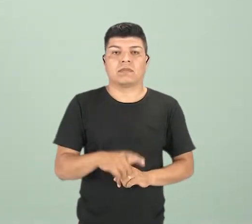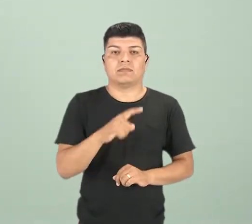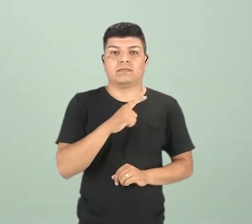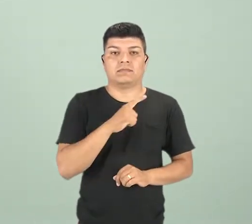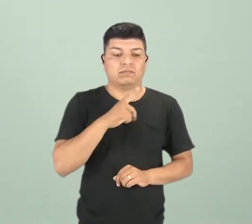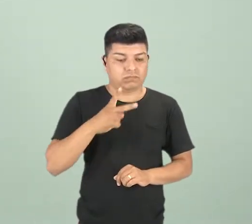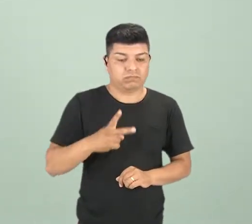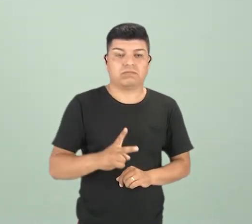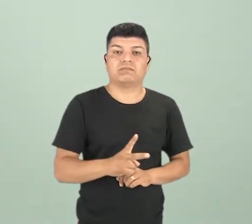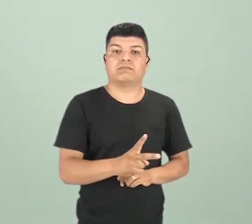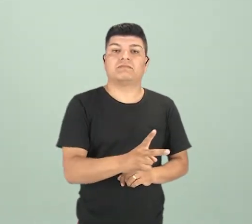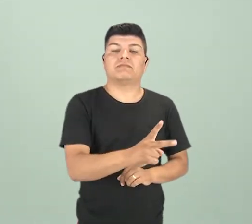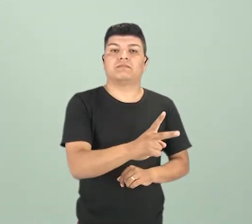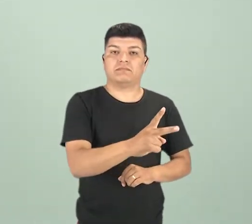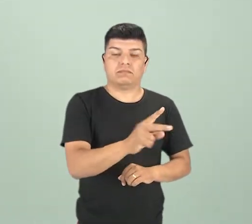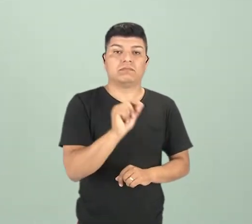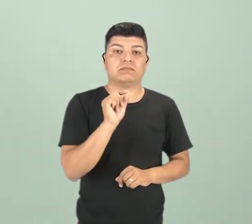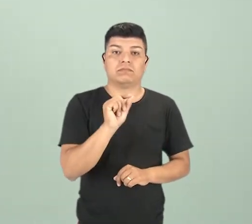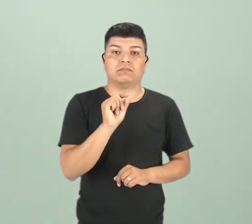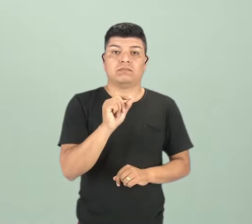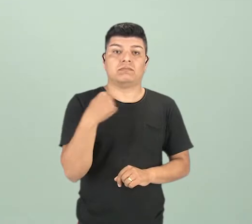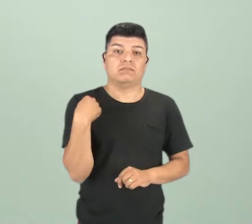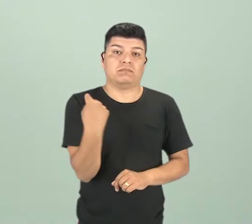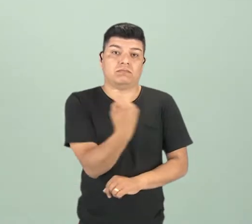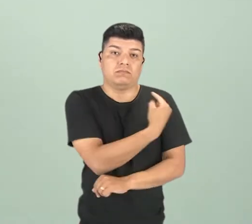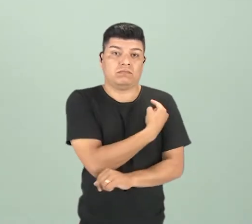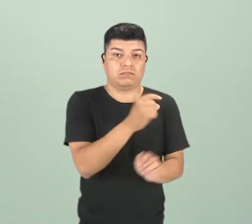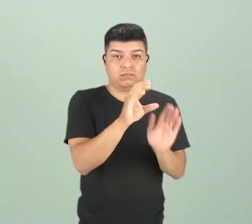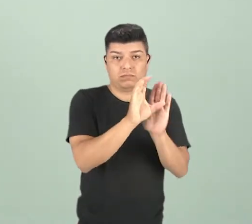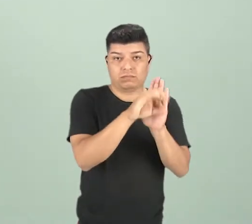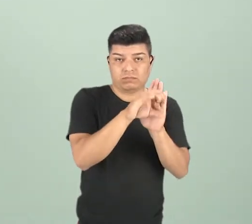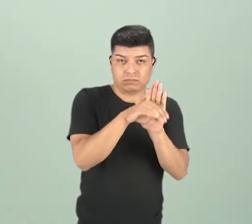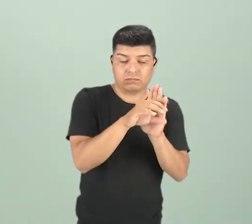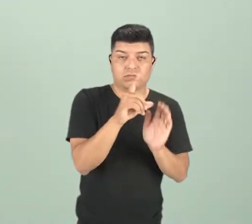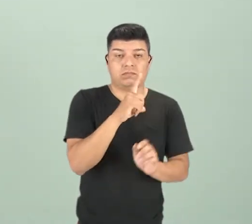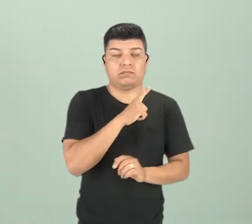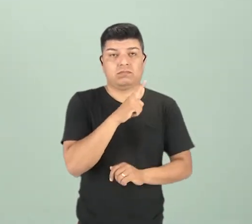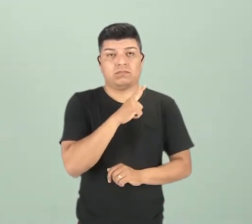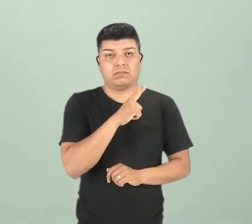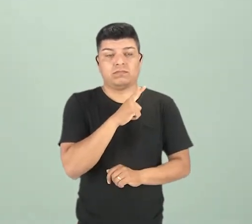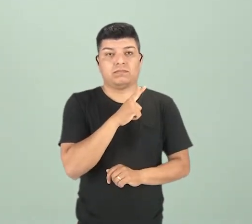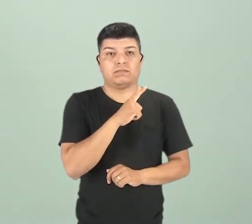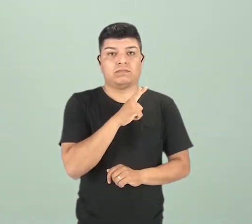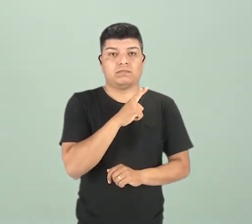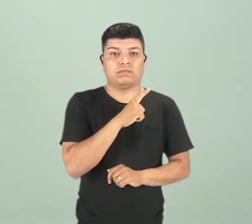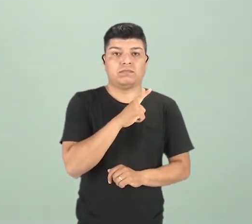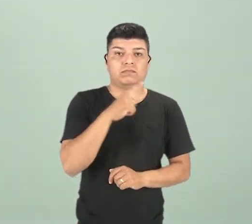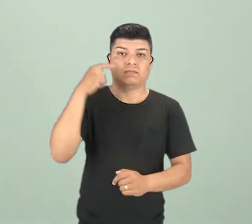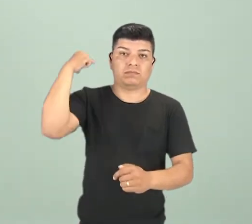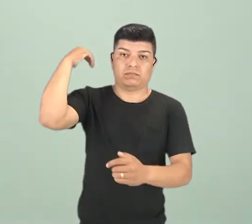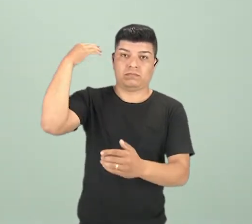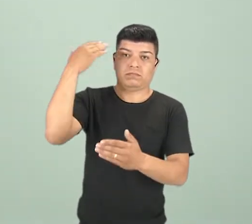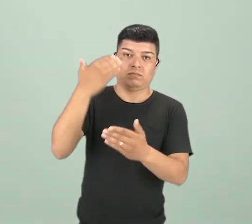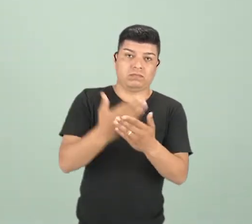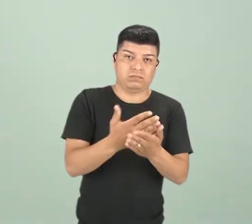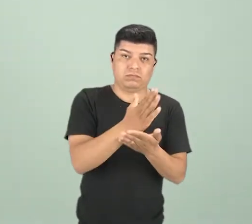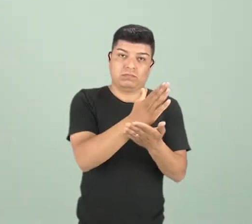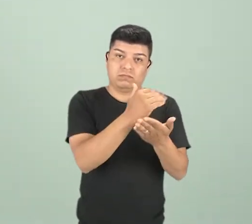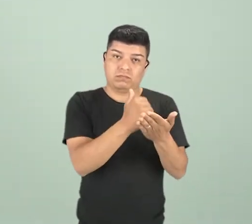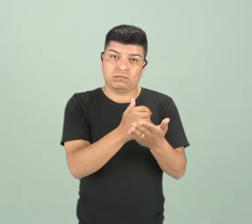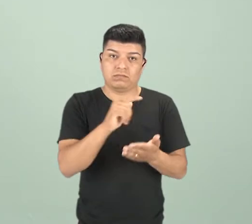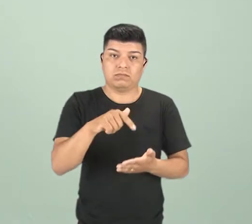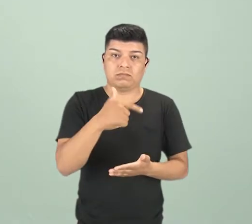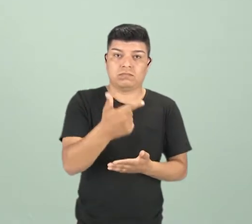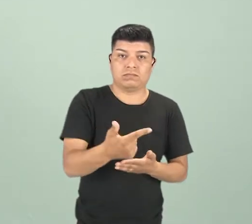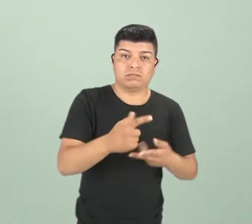dando continuidade aos nossos conteúdos que nós tivemos, desde a parte de visão, e aí depois a